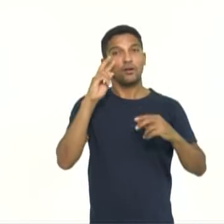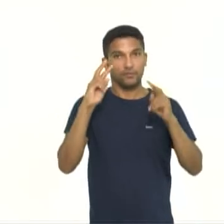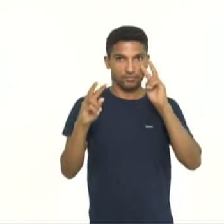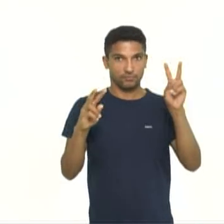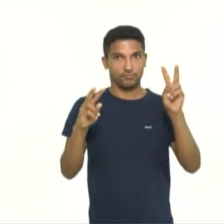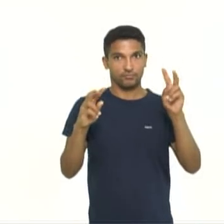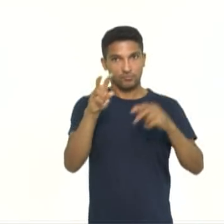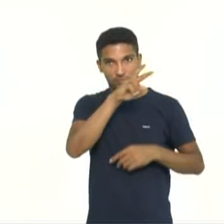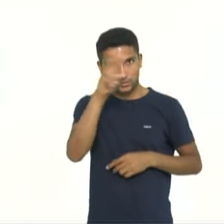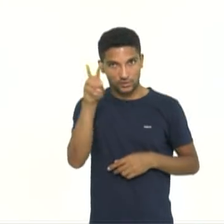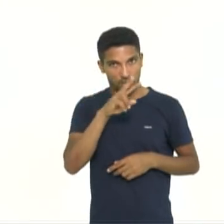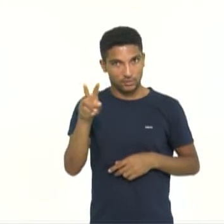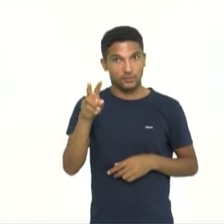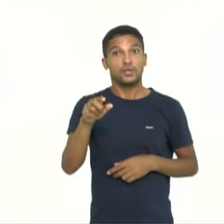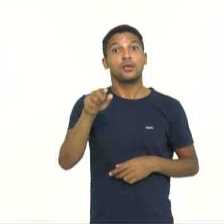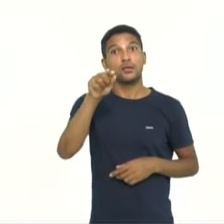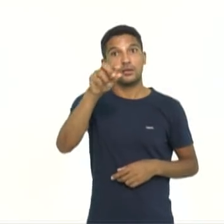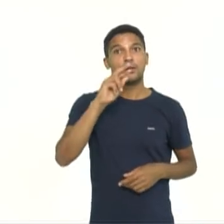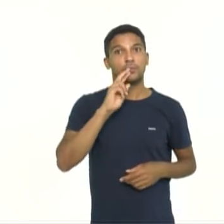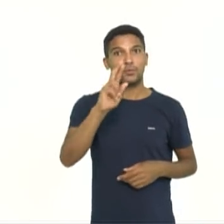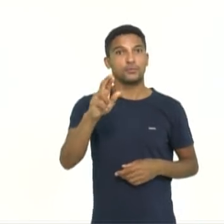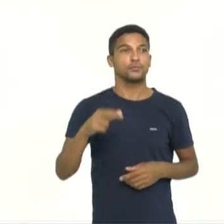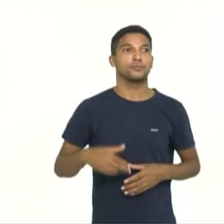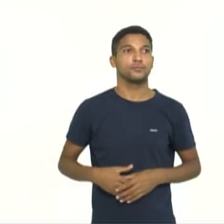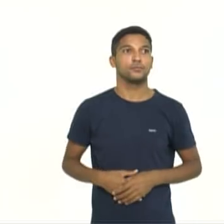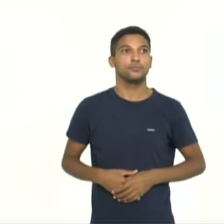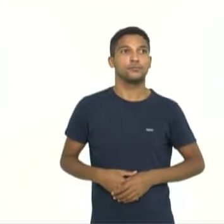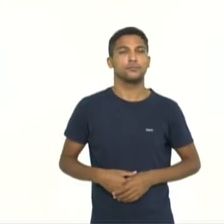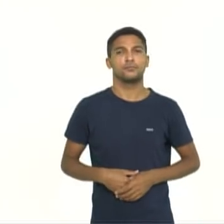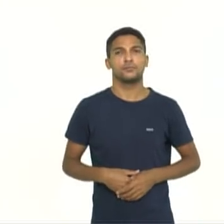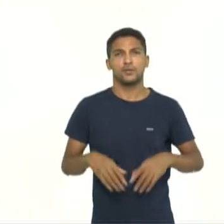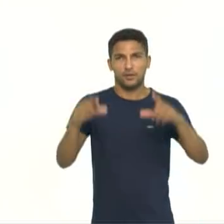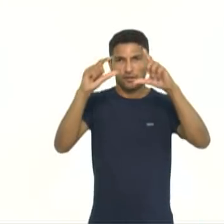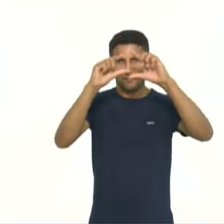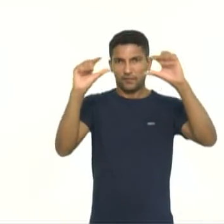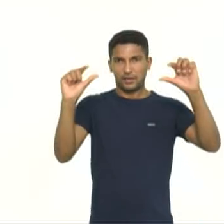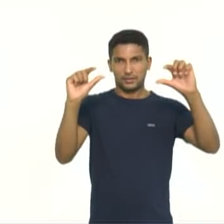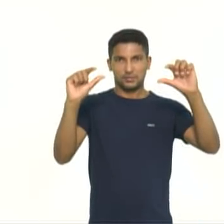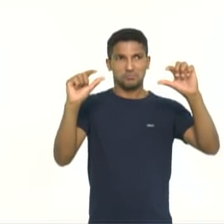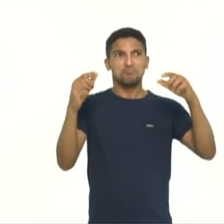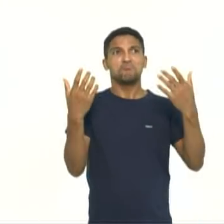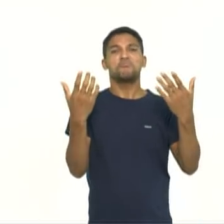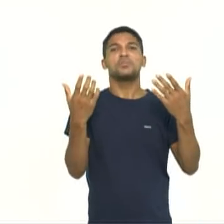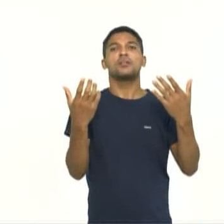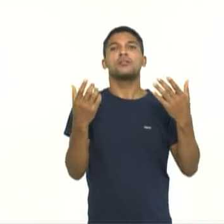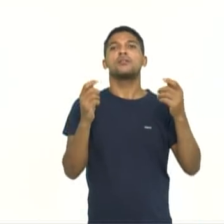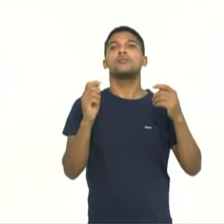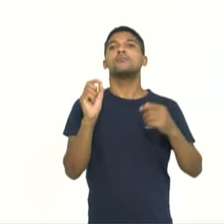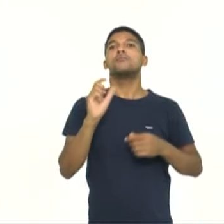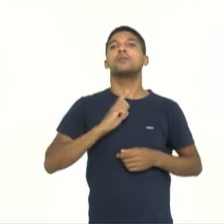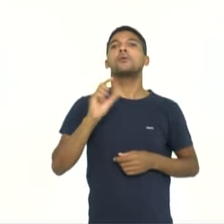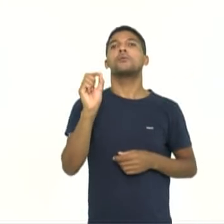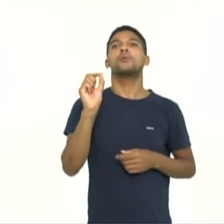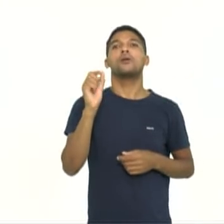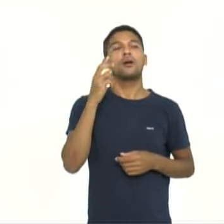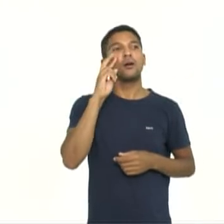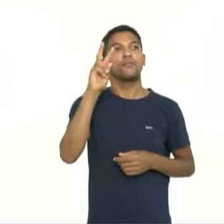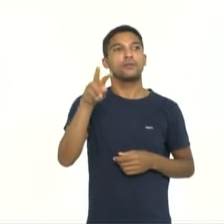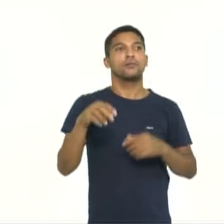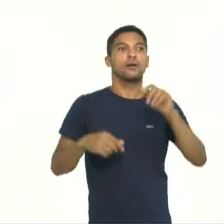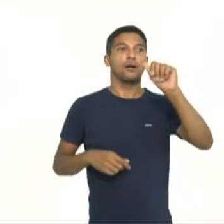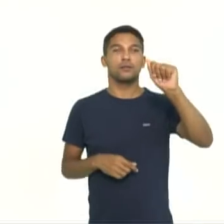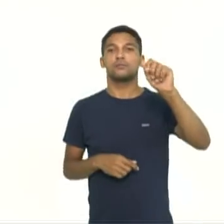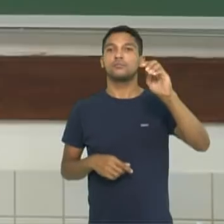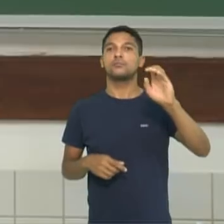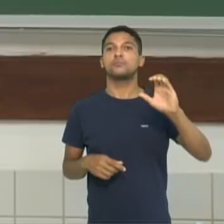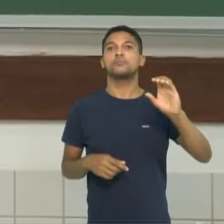A, existem duas orações, mas não há substantivos? B, não há verbos, ou C, existem duas orações, logo